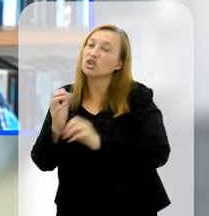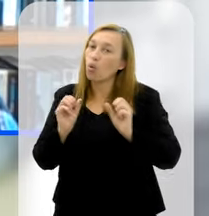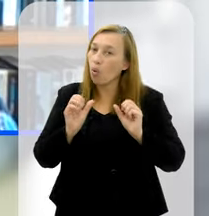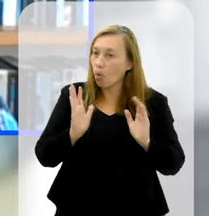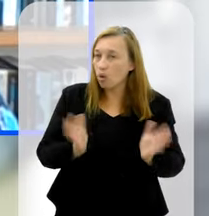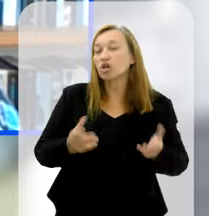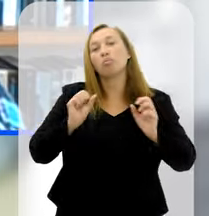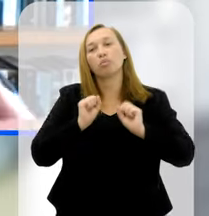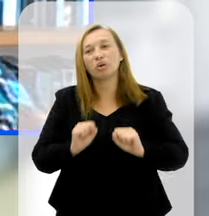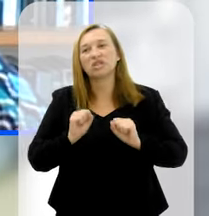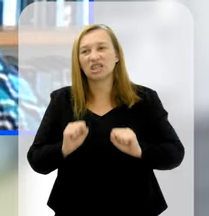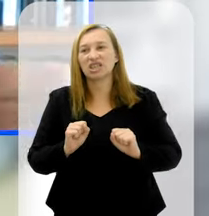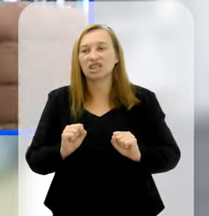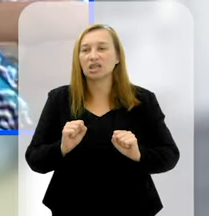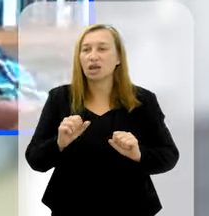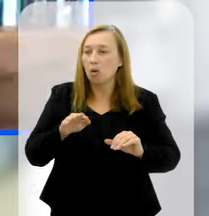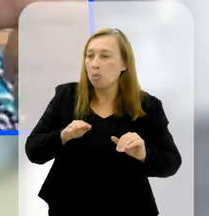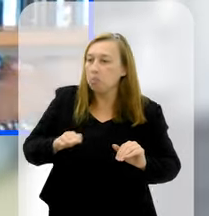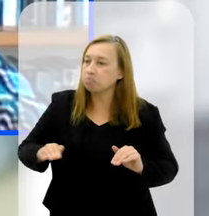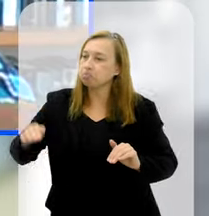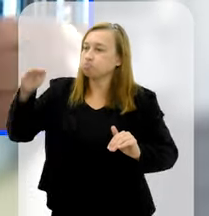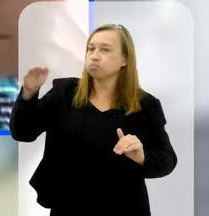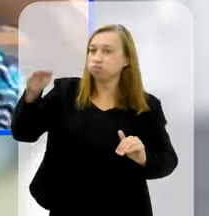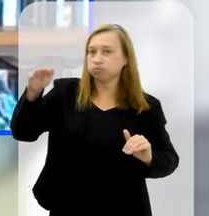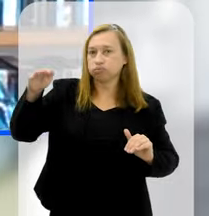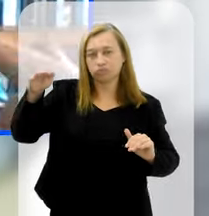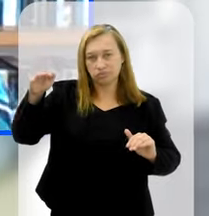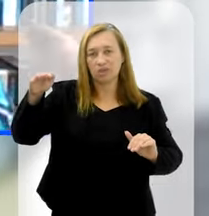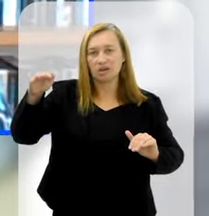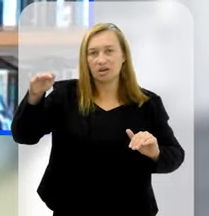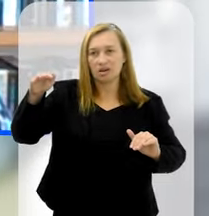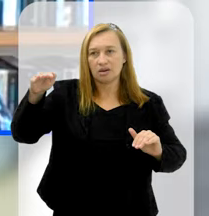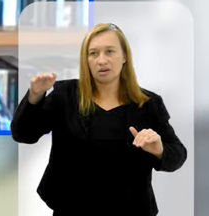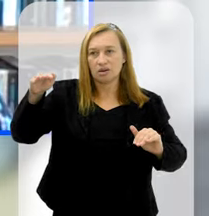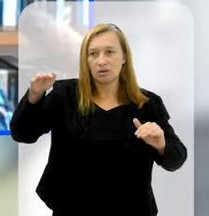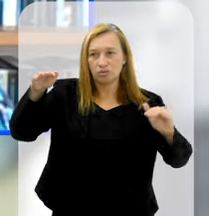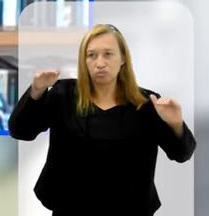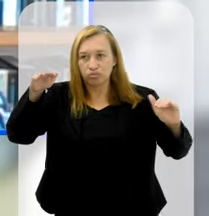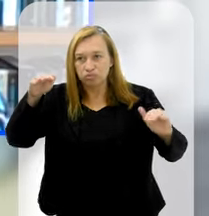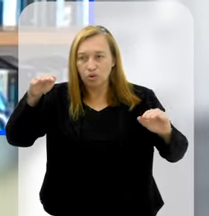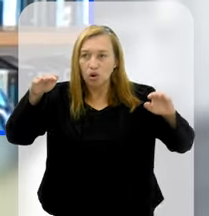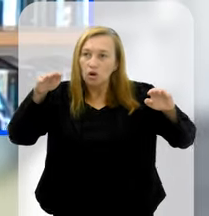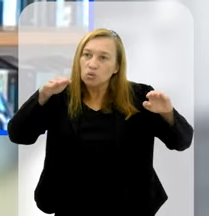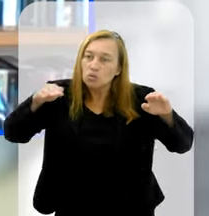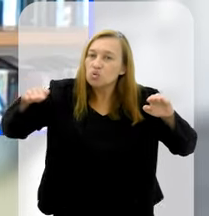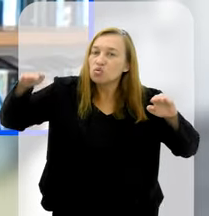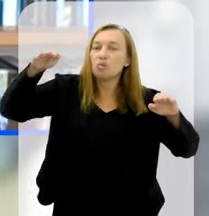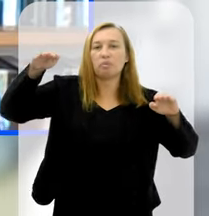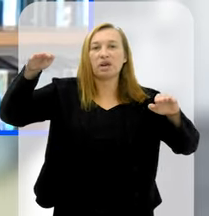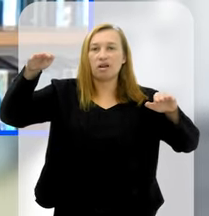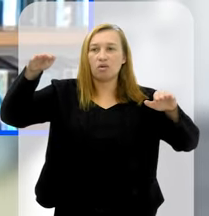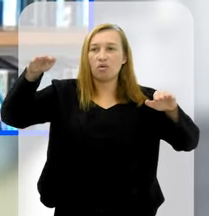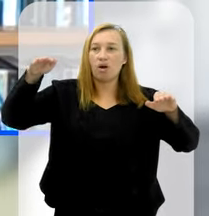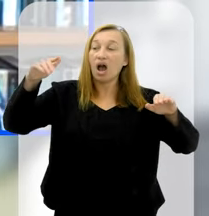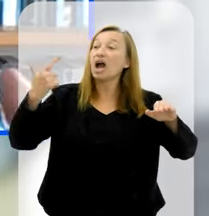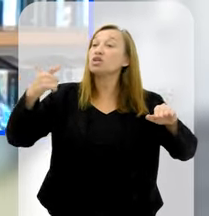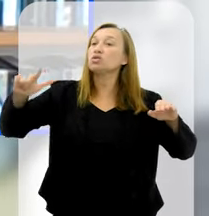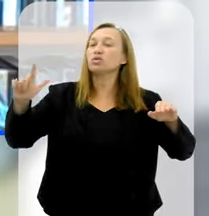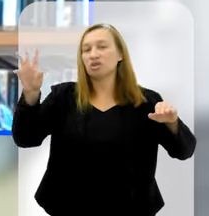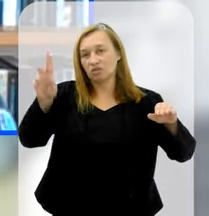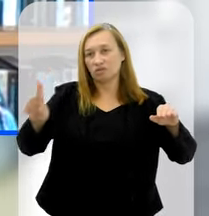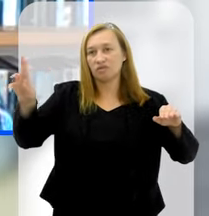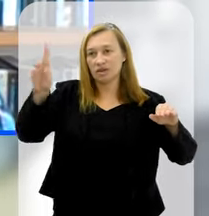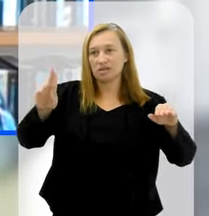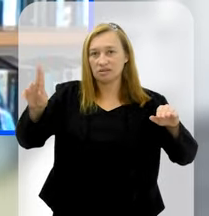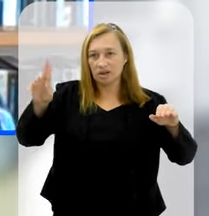hoje poderia estar numa posição infinitamente superior, não de relevância, mas